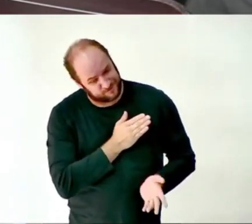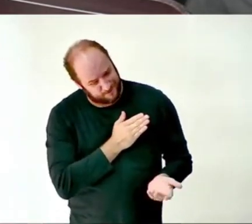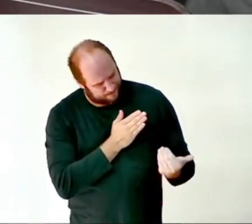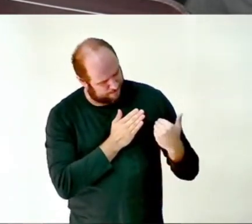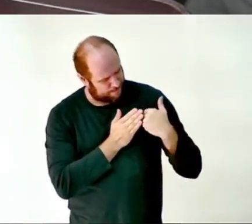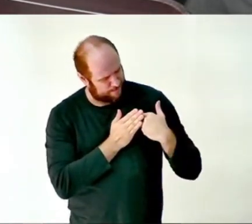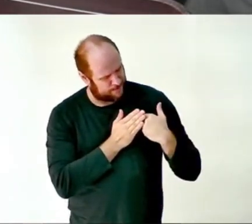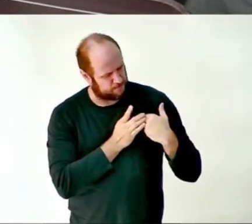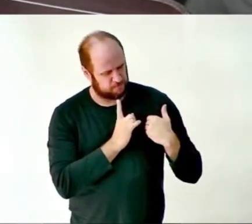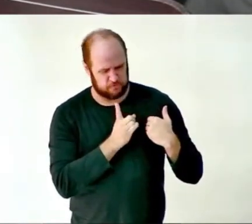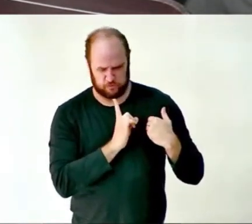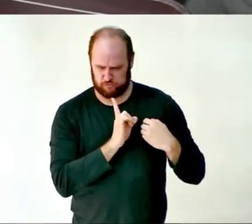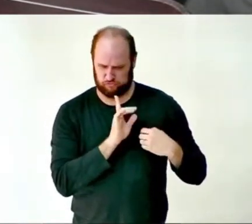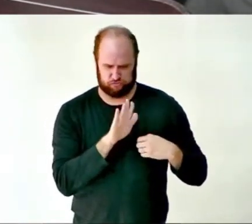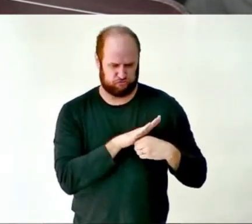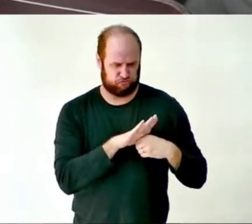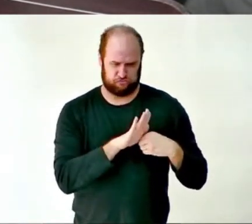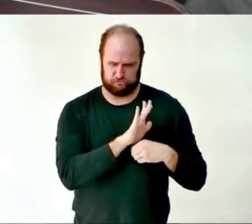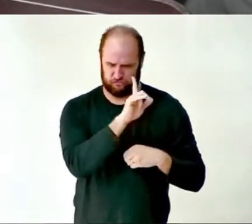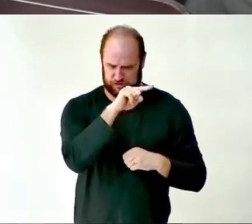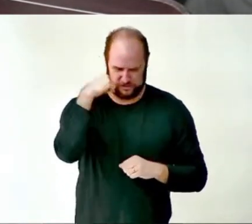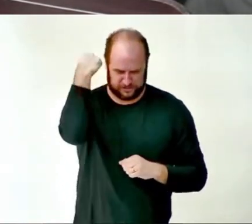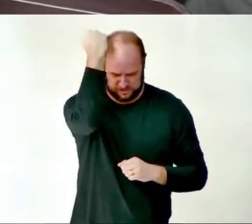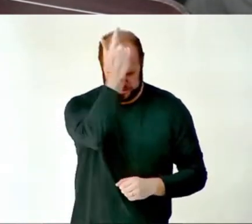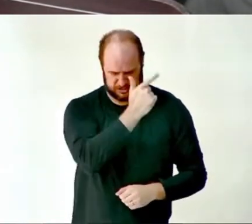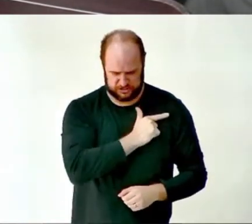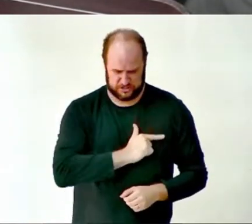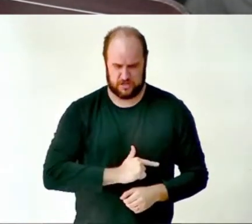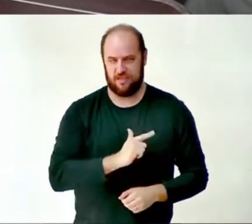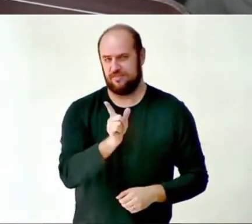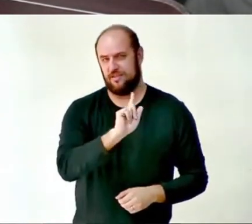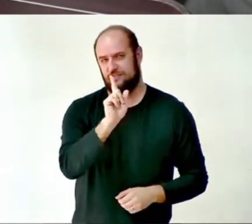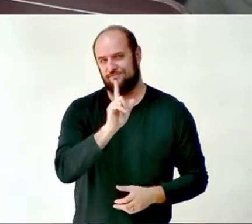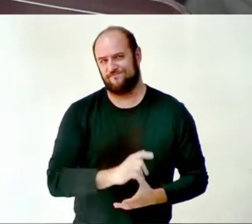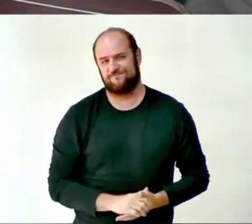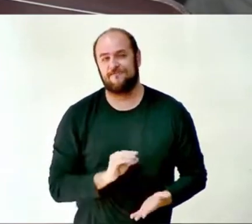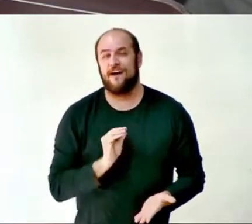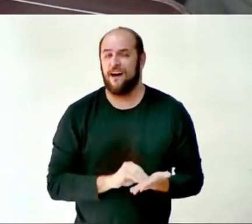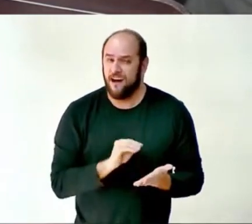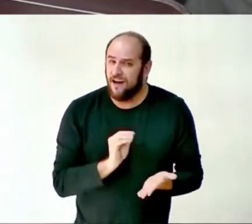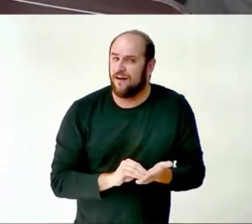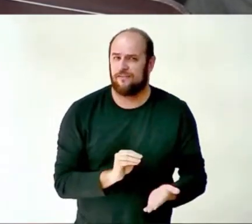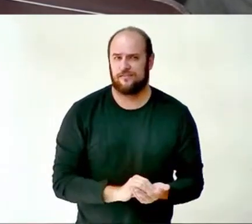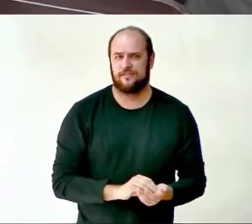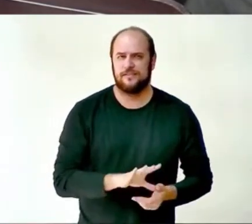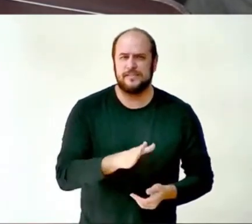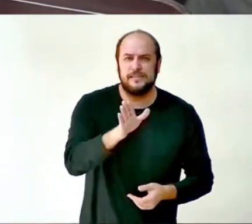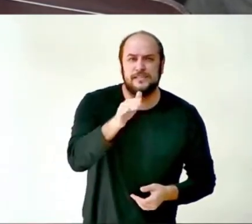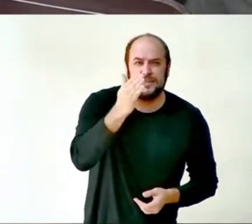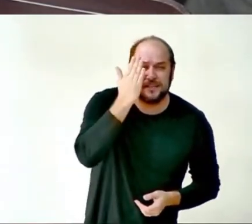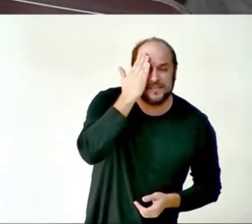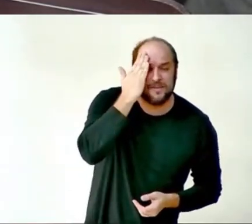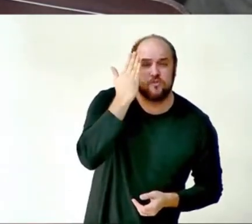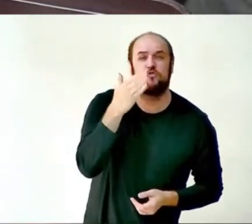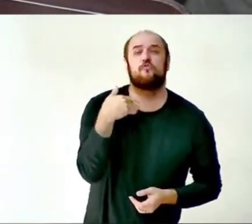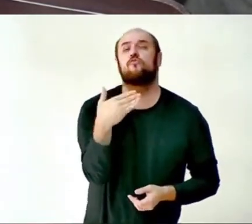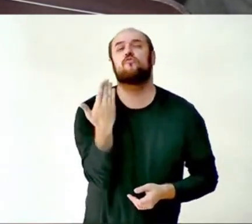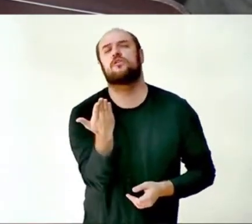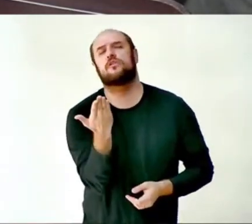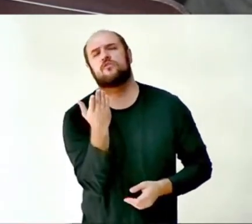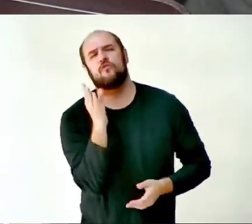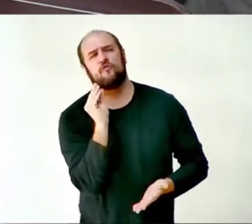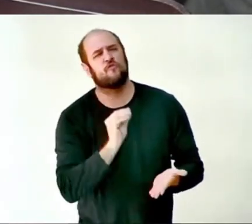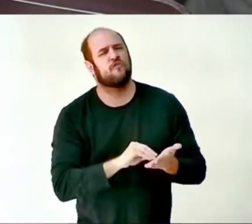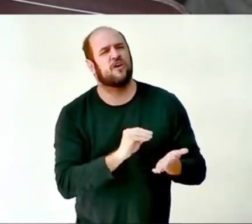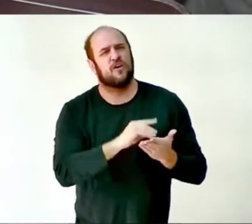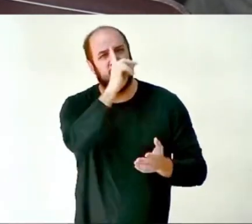não está assim tão santificado para o Senhor. E sabe quando é que um coração não consegue estar ou não consegue ser